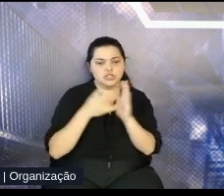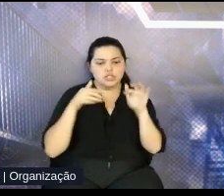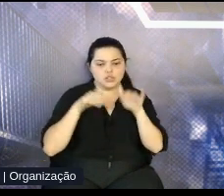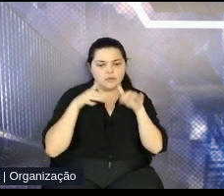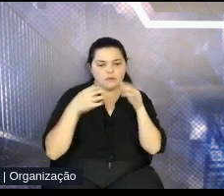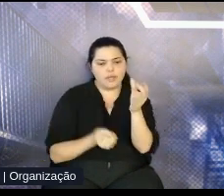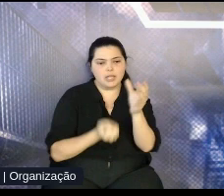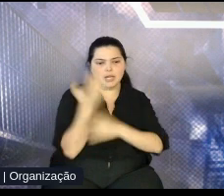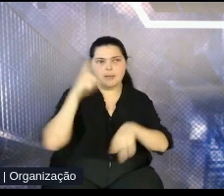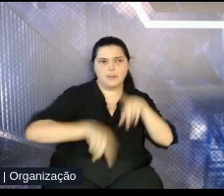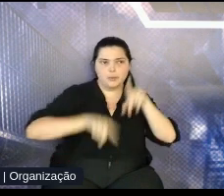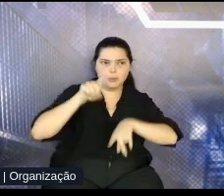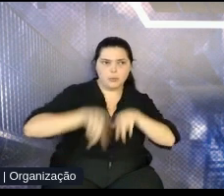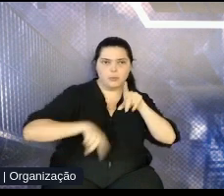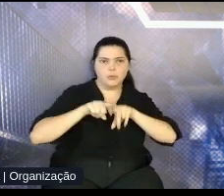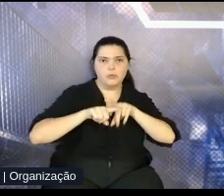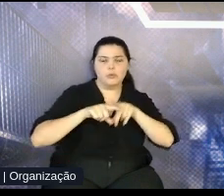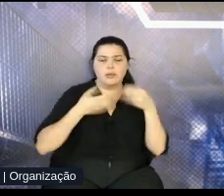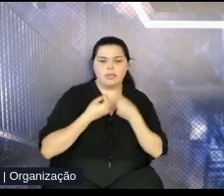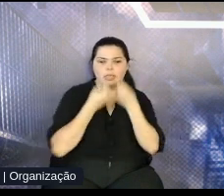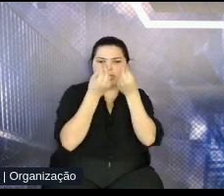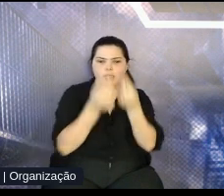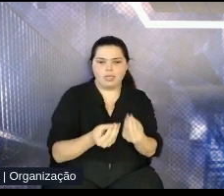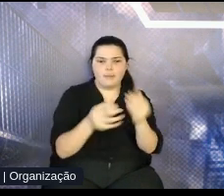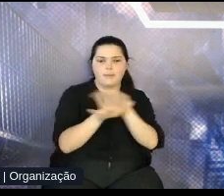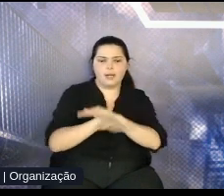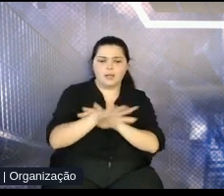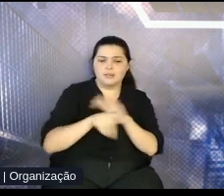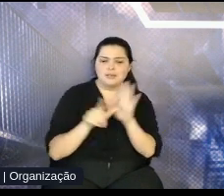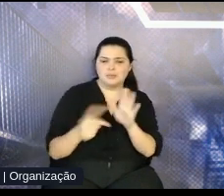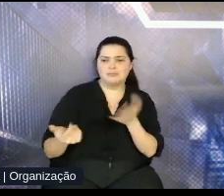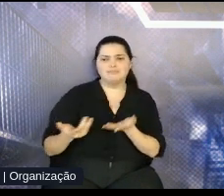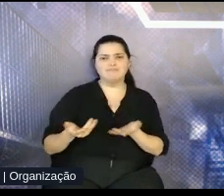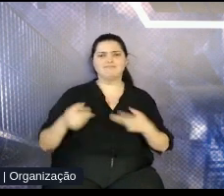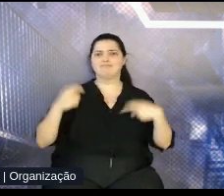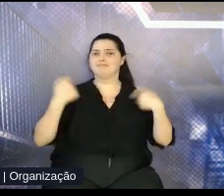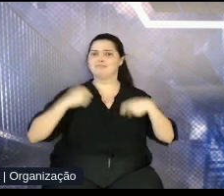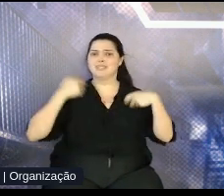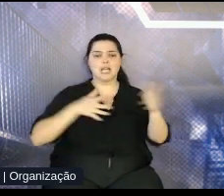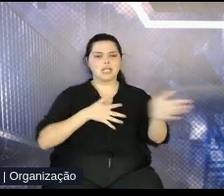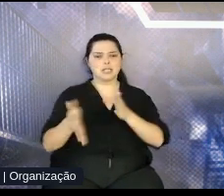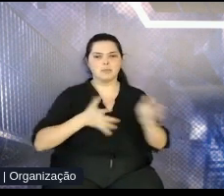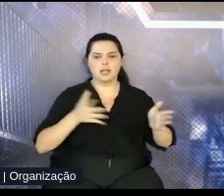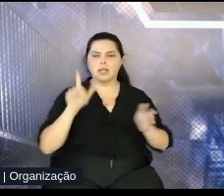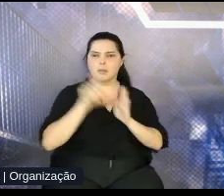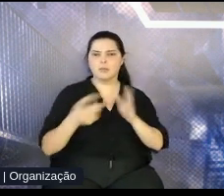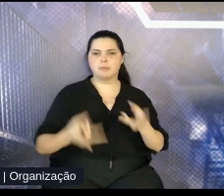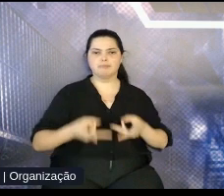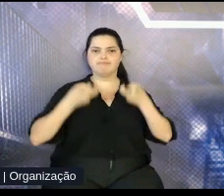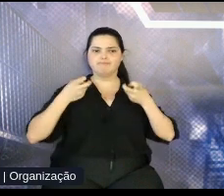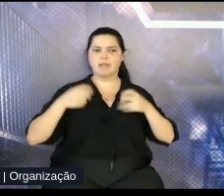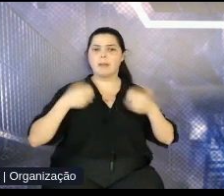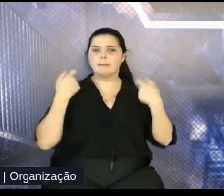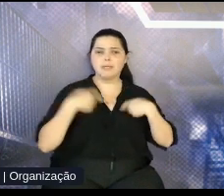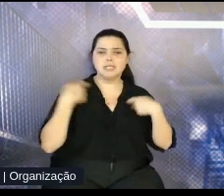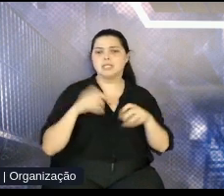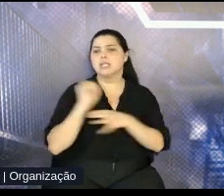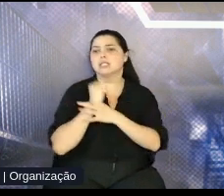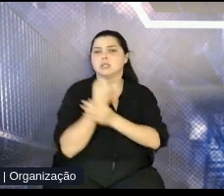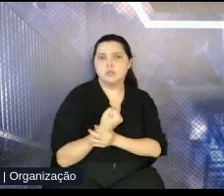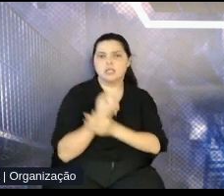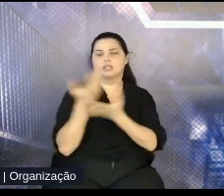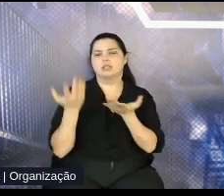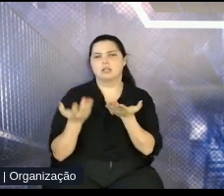coloca o produto no mercado e depois, opa, precisa de acessibilidade. Opa, precisa de segurança.